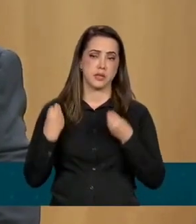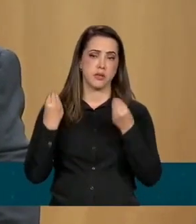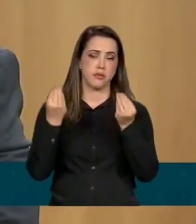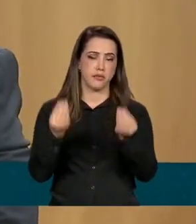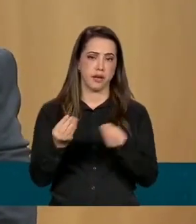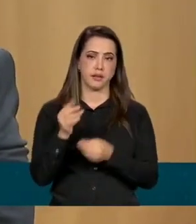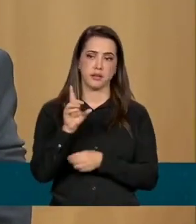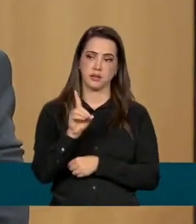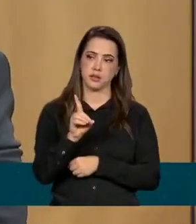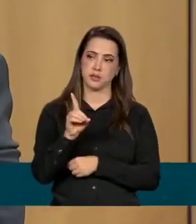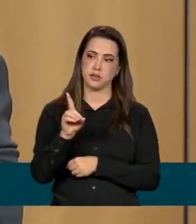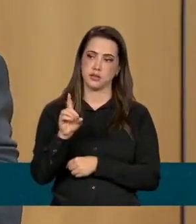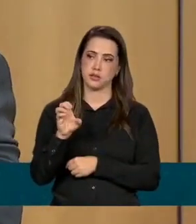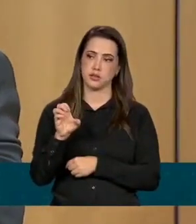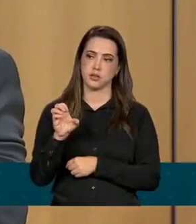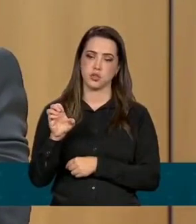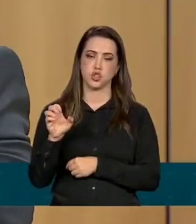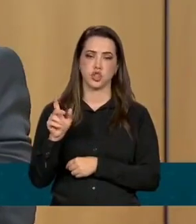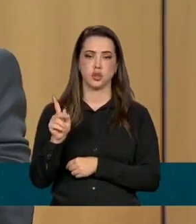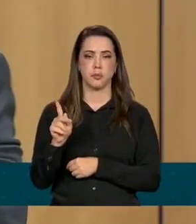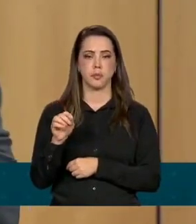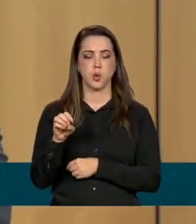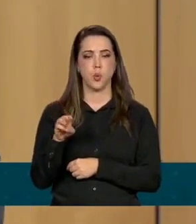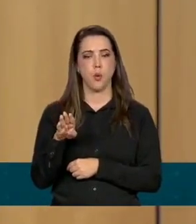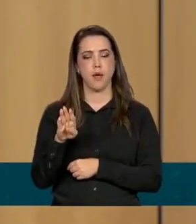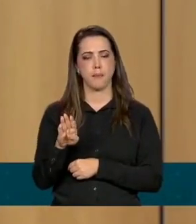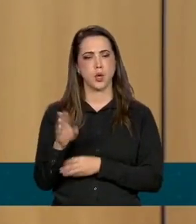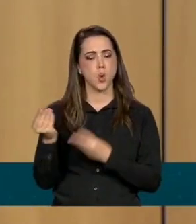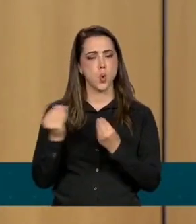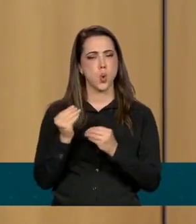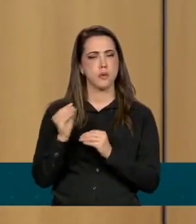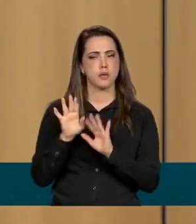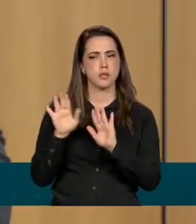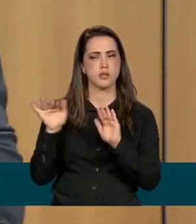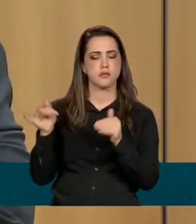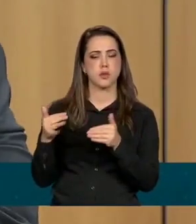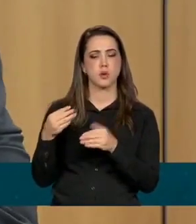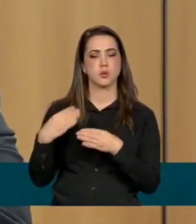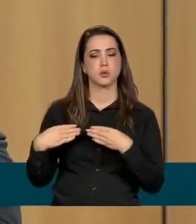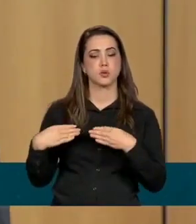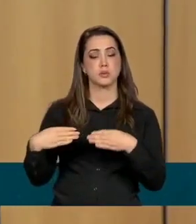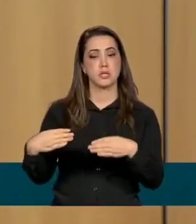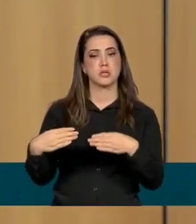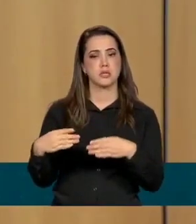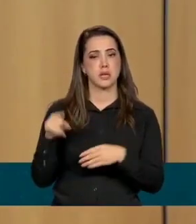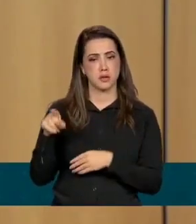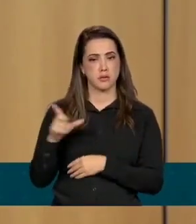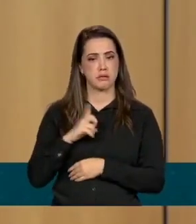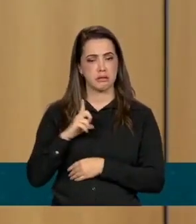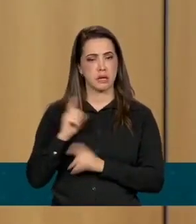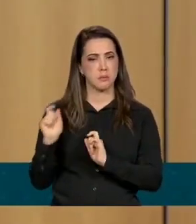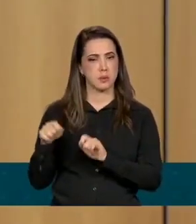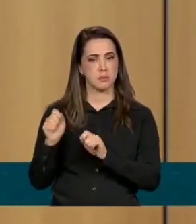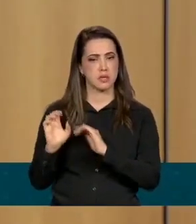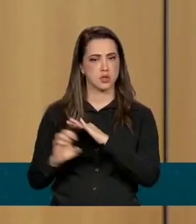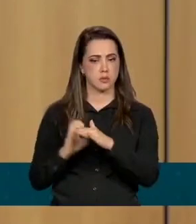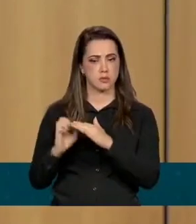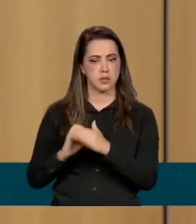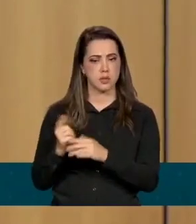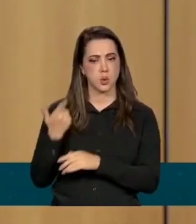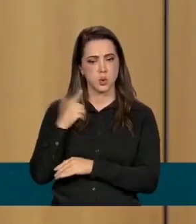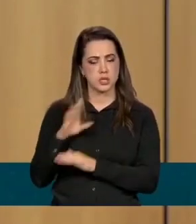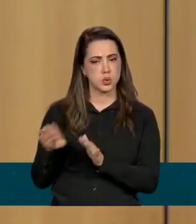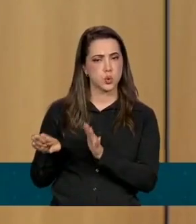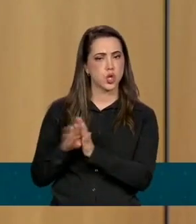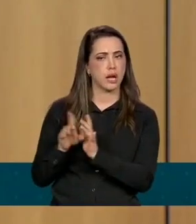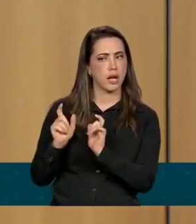Deep Web, principalmente aos fóruns que tem lá, como que está sendo o tratamento do Ministério? Existe alguma empresa que dá para chegar